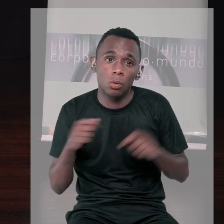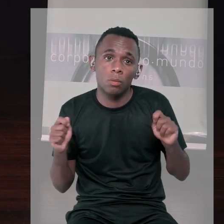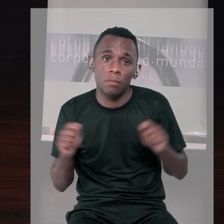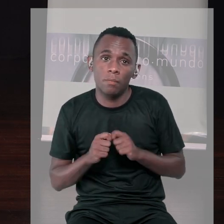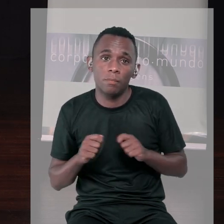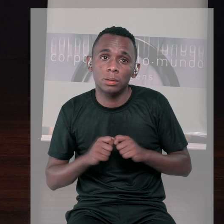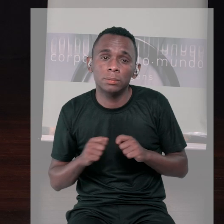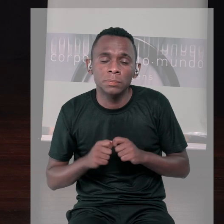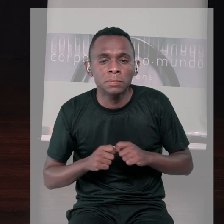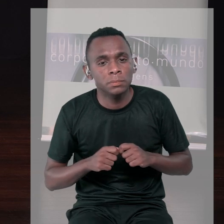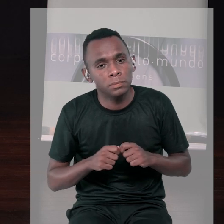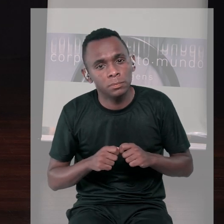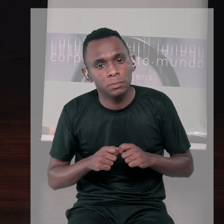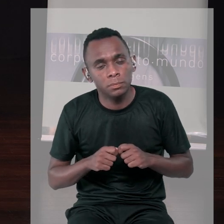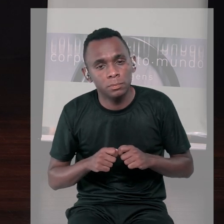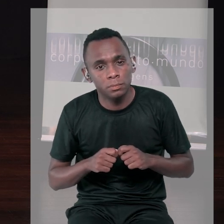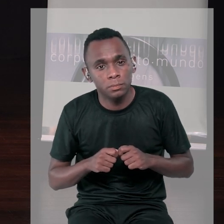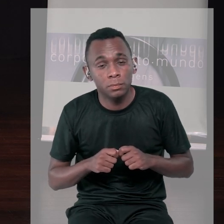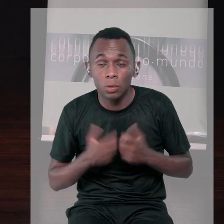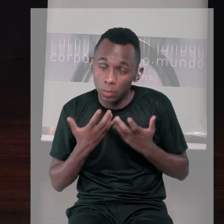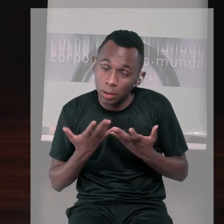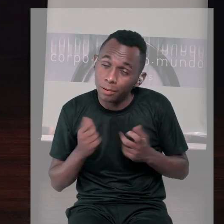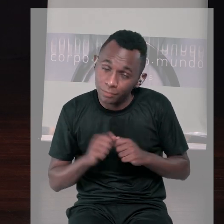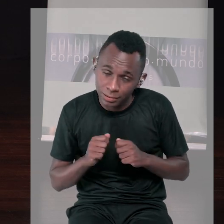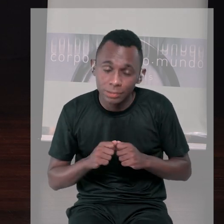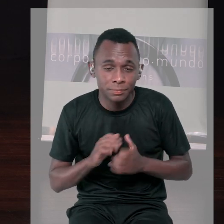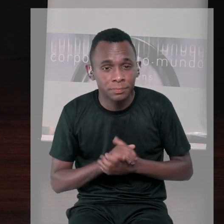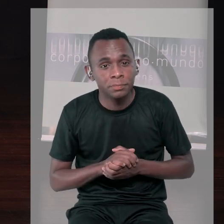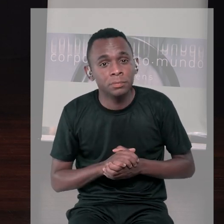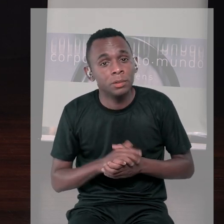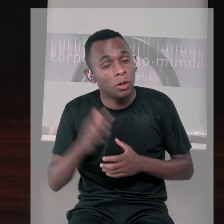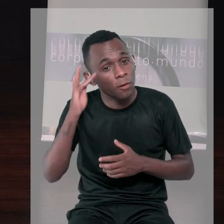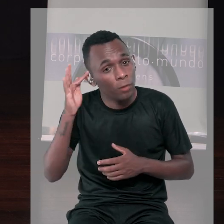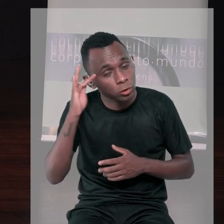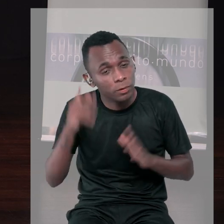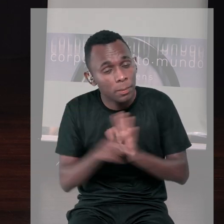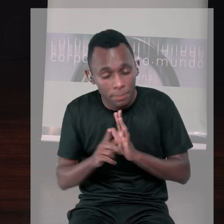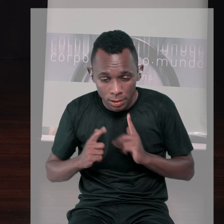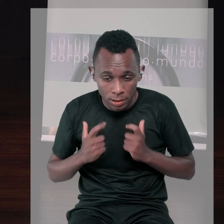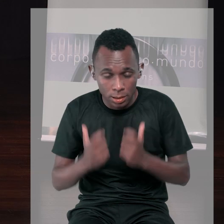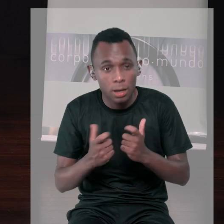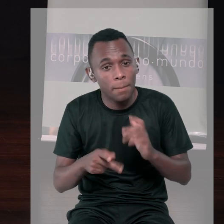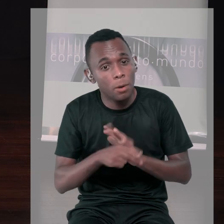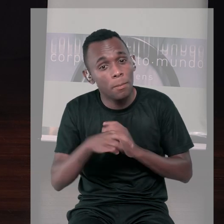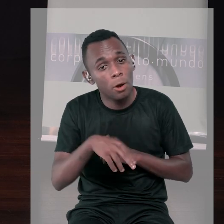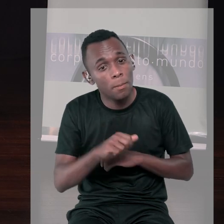eu até estou pretendendo fazer, mas sim, é uma filosofia da guerra maquiaveliana, a